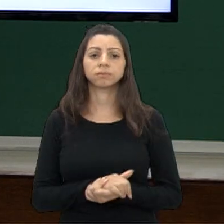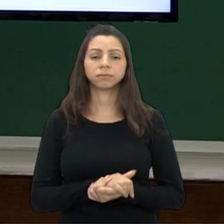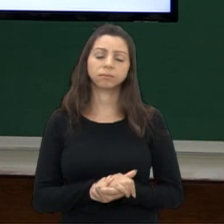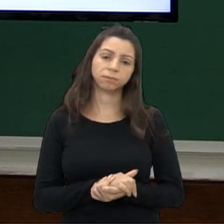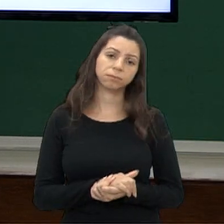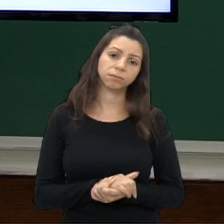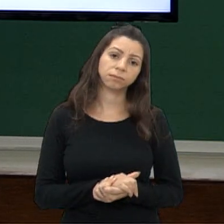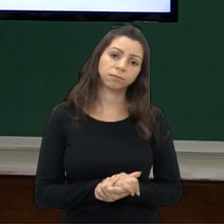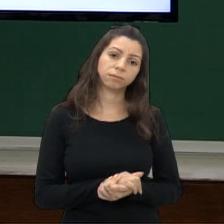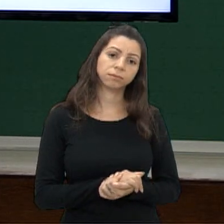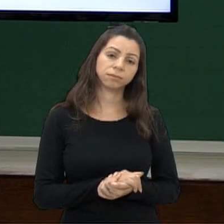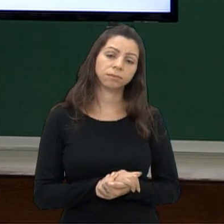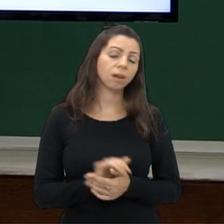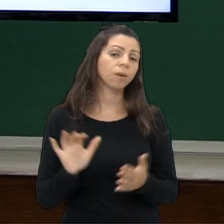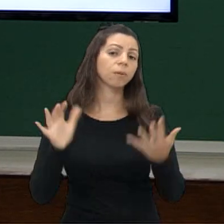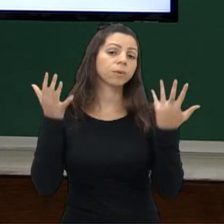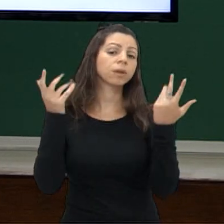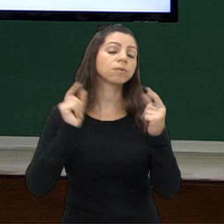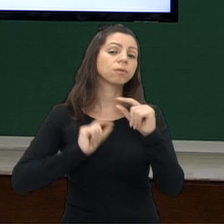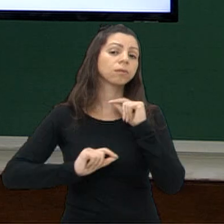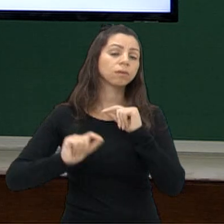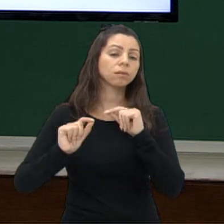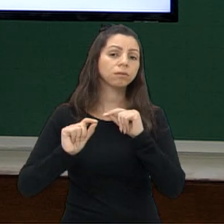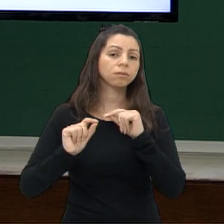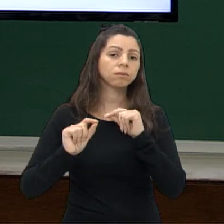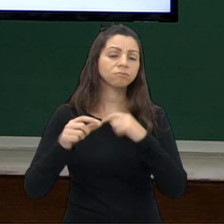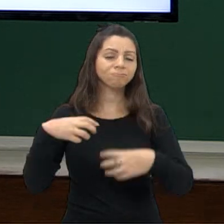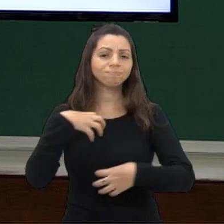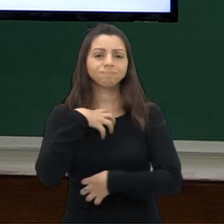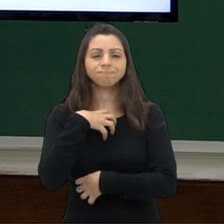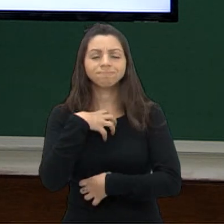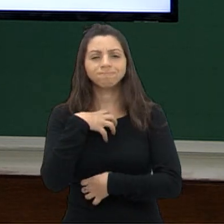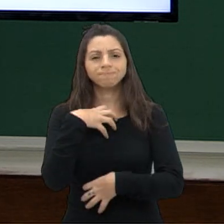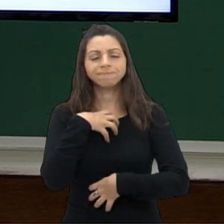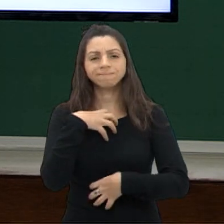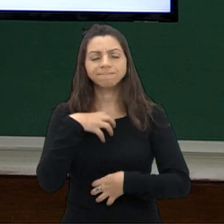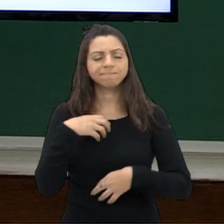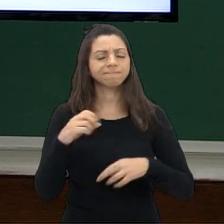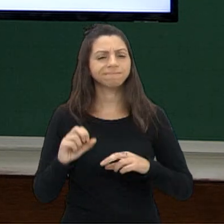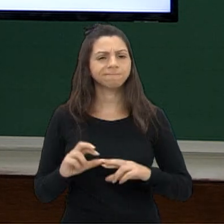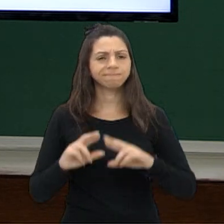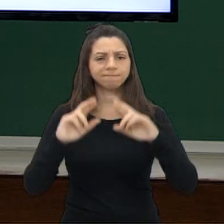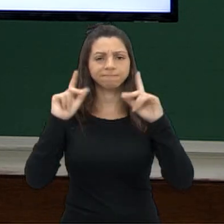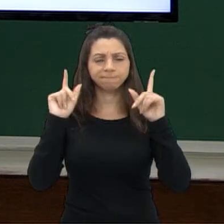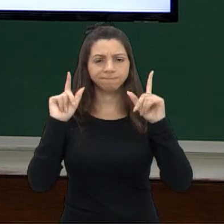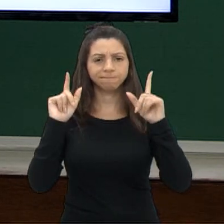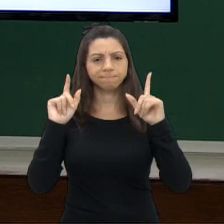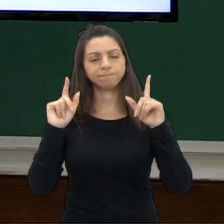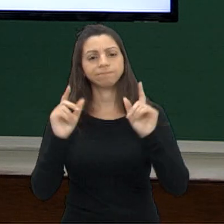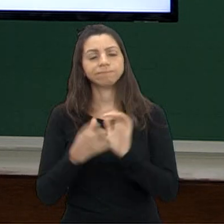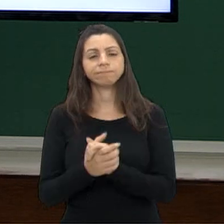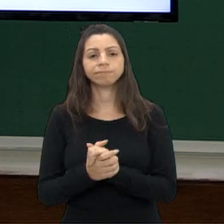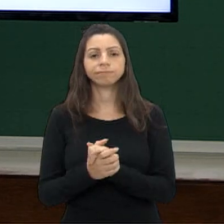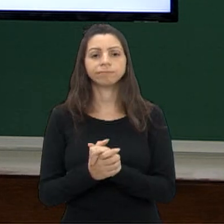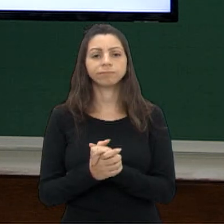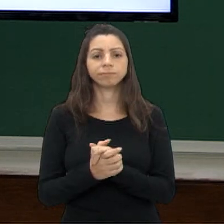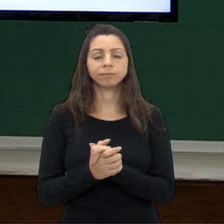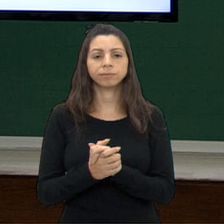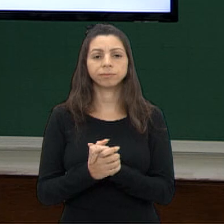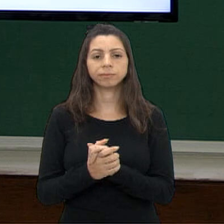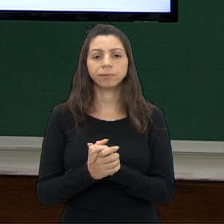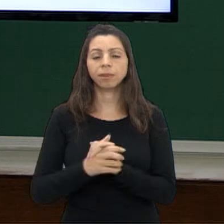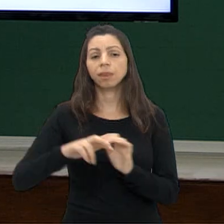é isso que acontece. Quando ele fala uma sensação esquisita das naves, ele quer dizer que ele está fora